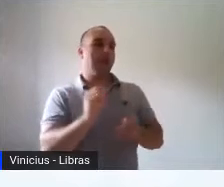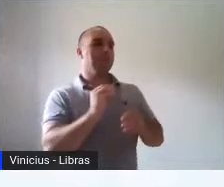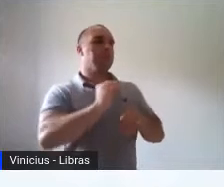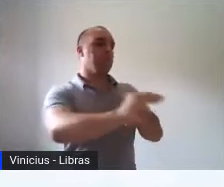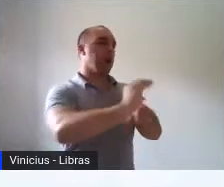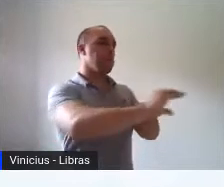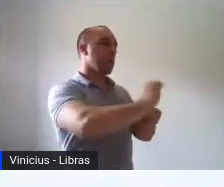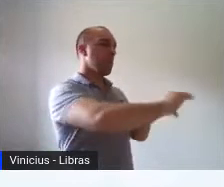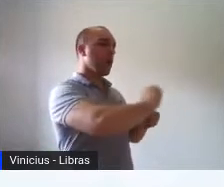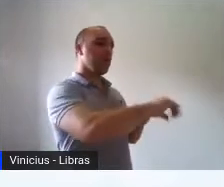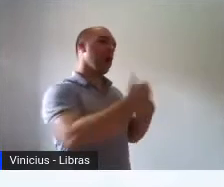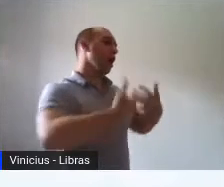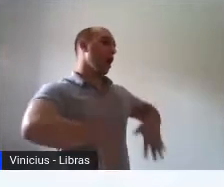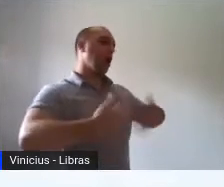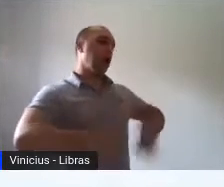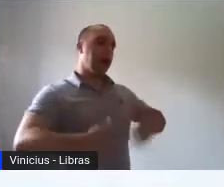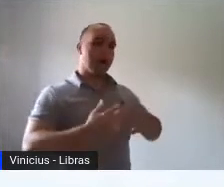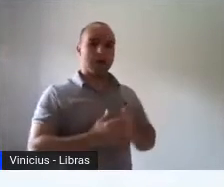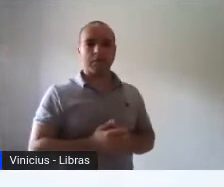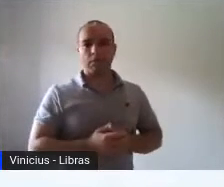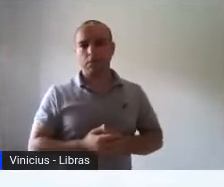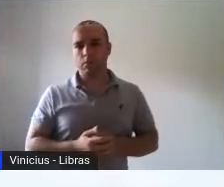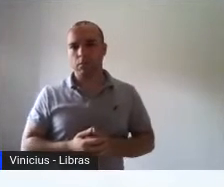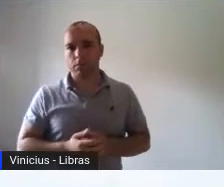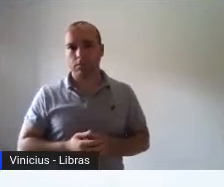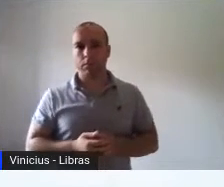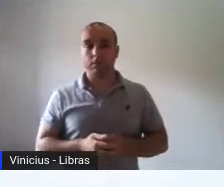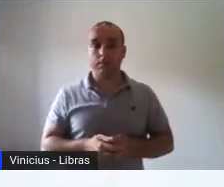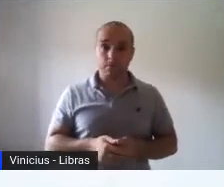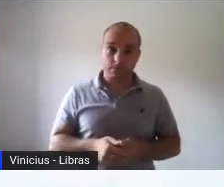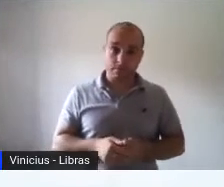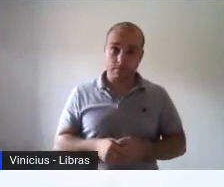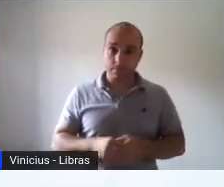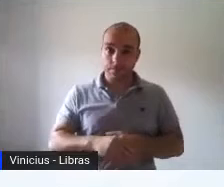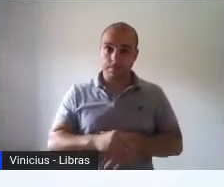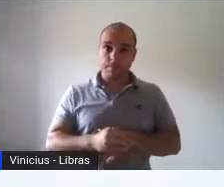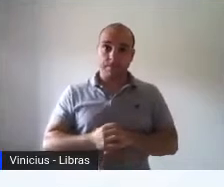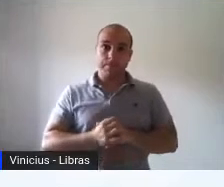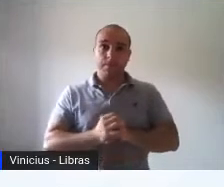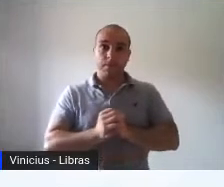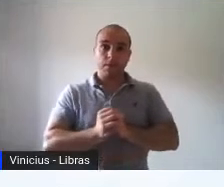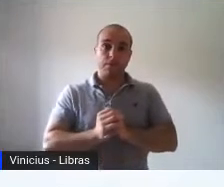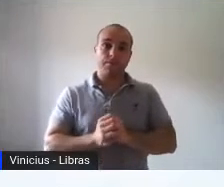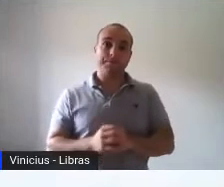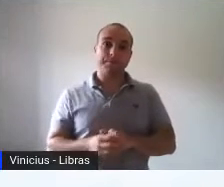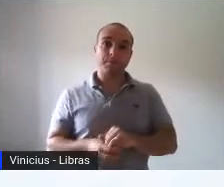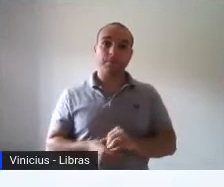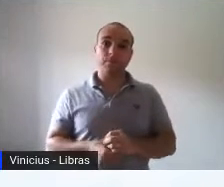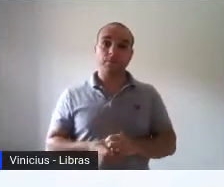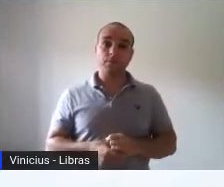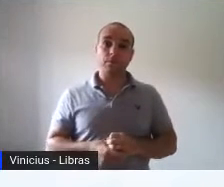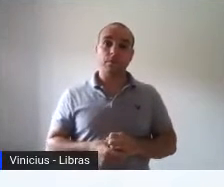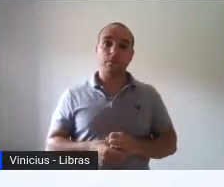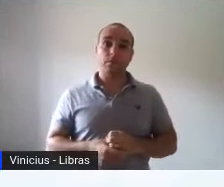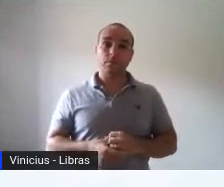observa? No ano passado, mais de 60% da inflação, que fechou em 4,45 o INPC, 5,45 o INPC,